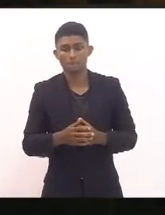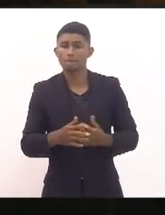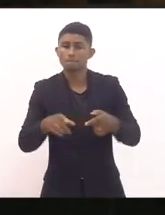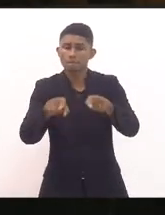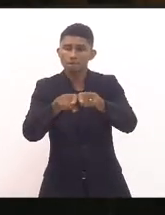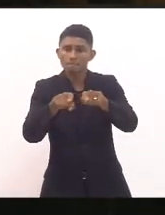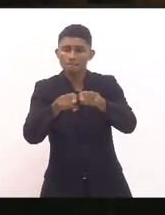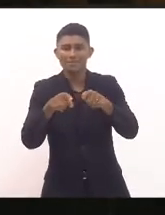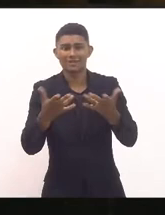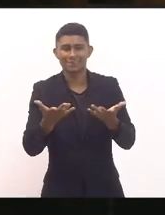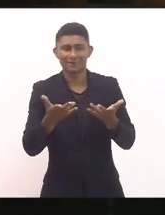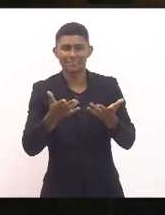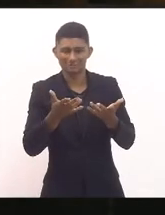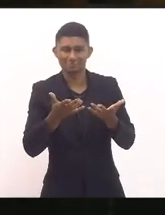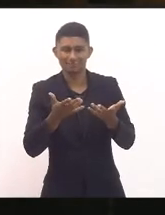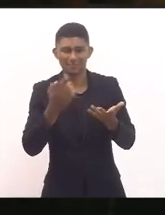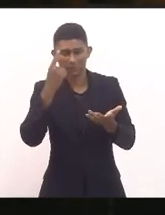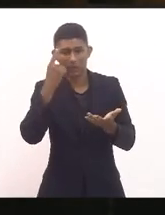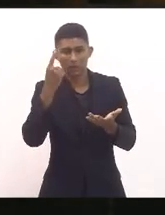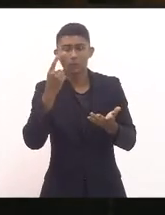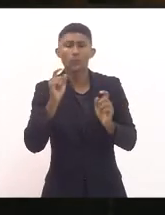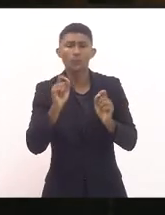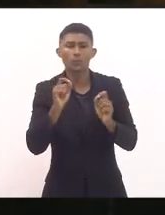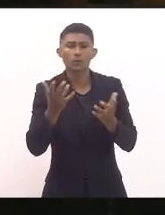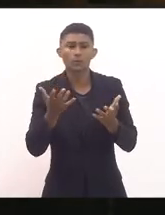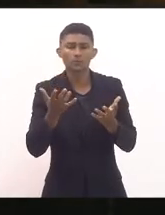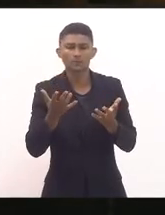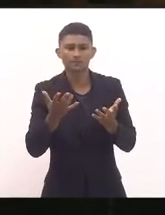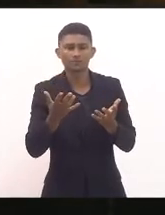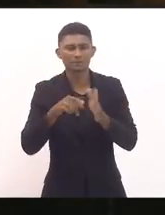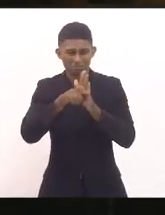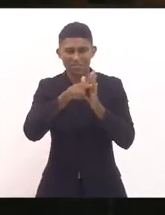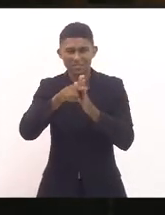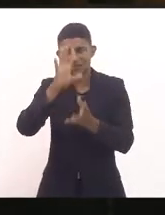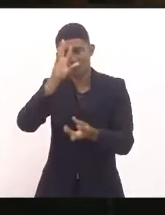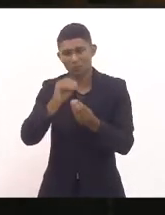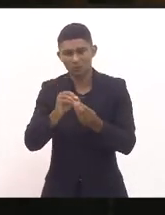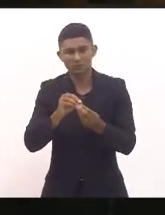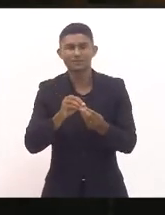aos níveis pandêmicos, de acordo com essa mesma pesquisa.